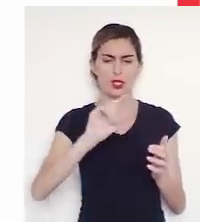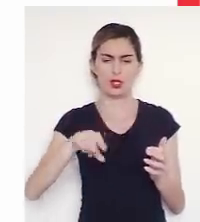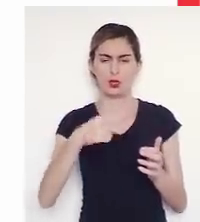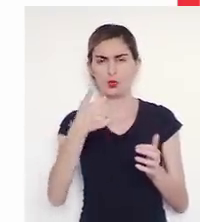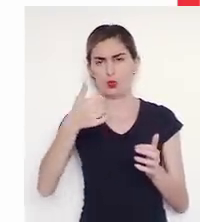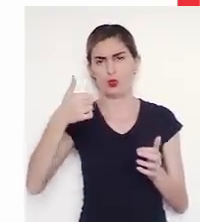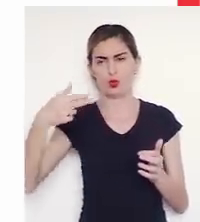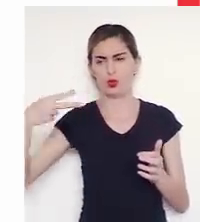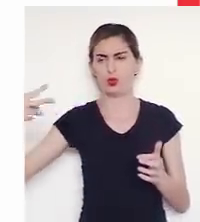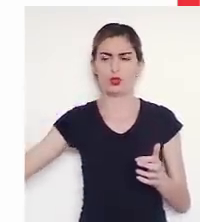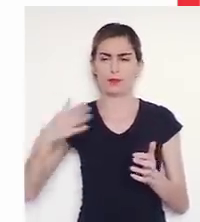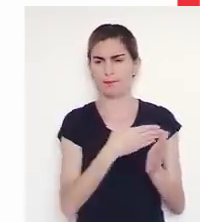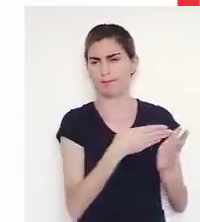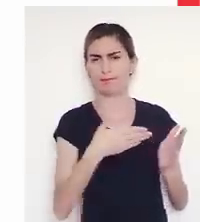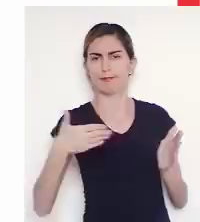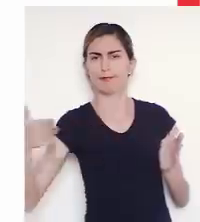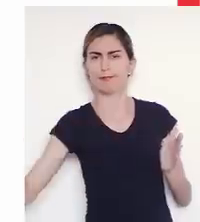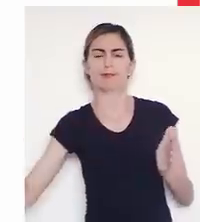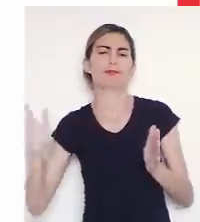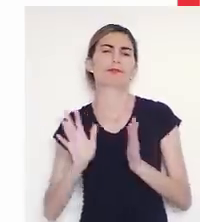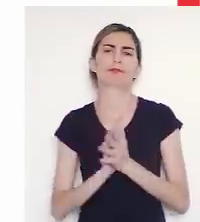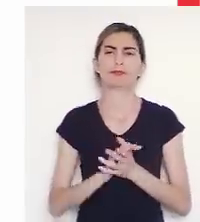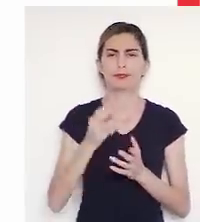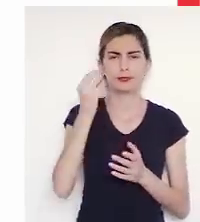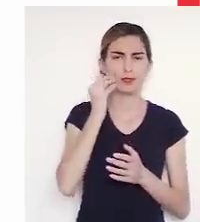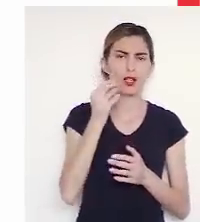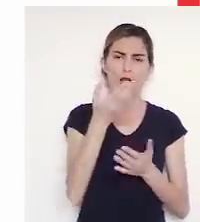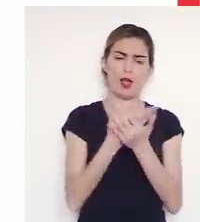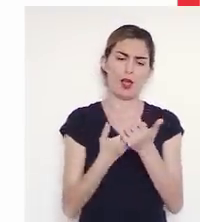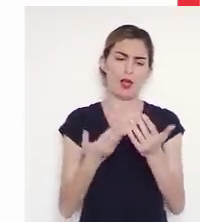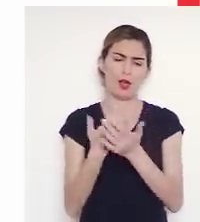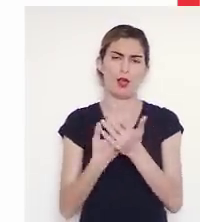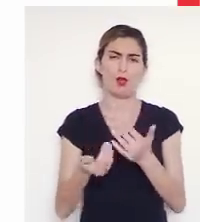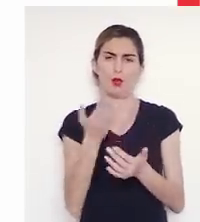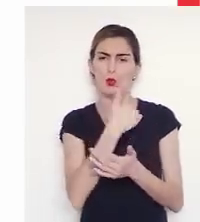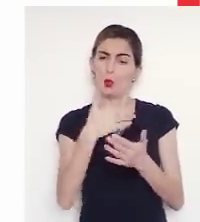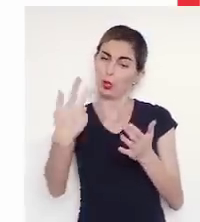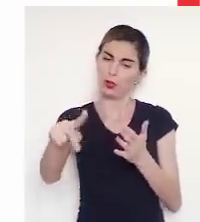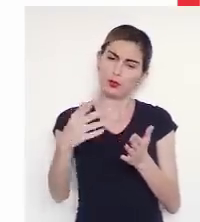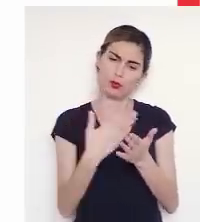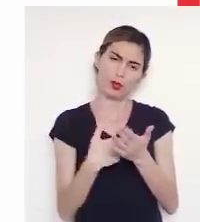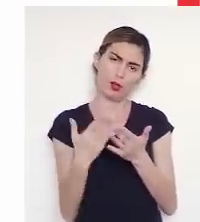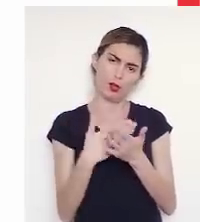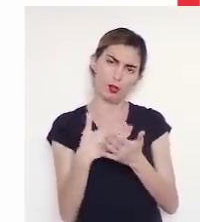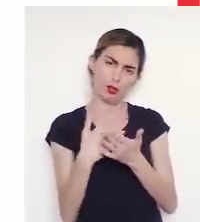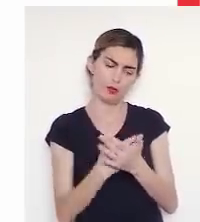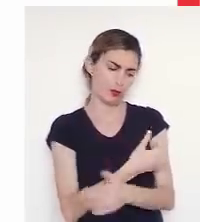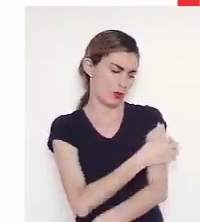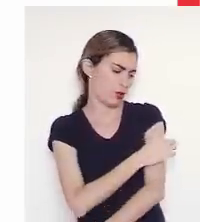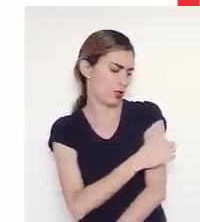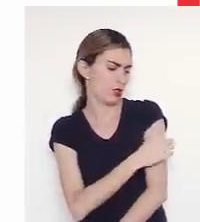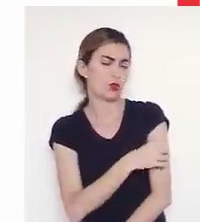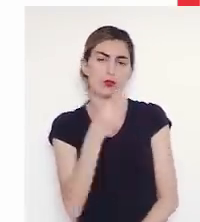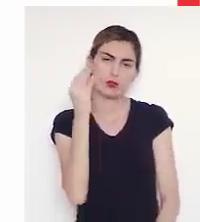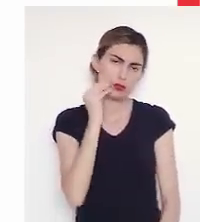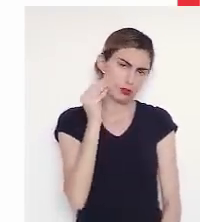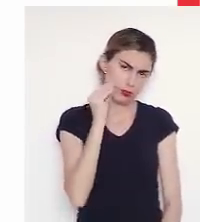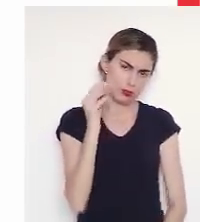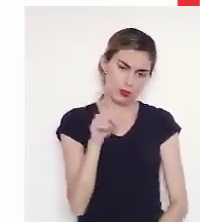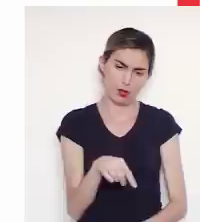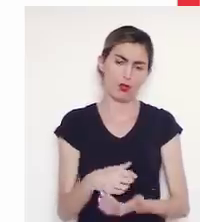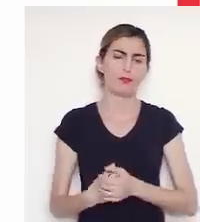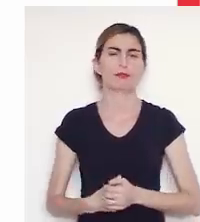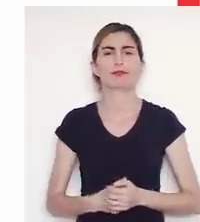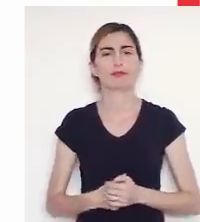certamente você deve estar lembrado de qualquer coisa, vai lá nas aulas anteriores, pega seu livro lá, do sexto ano e dá uma olhada,